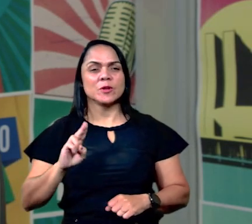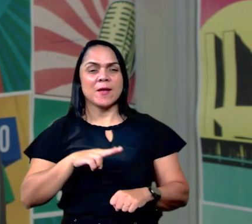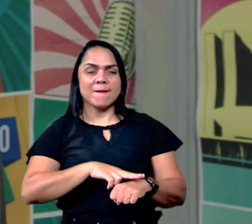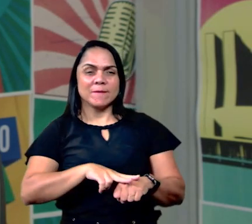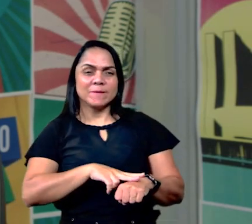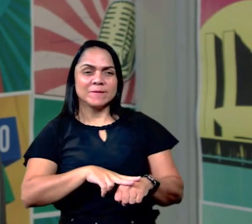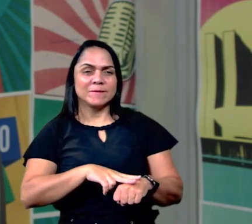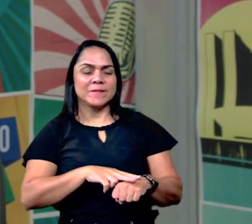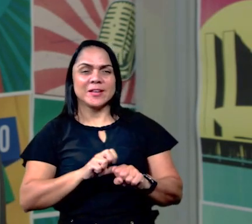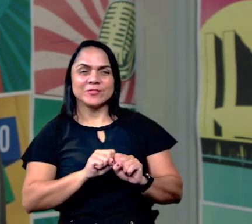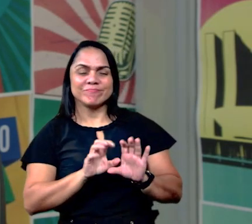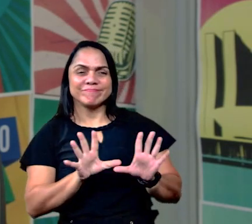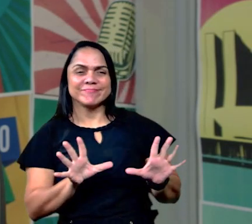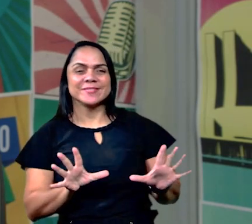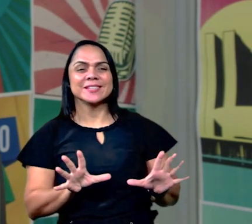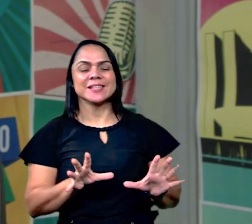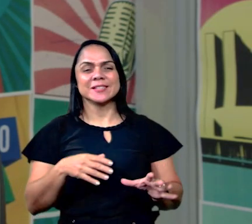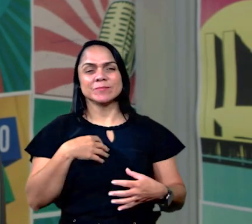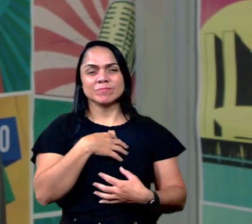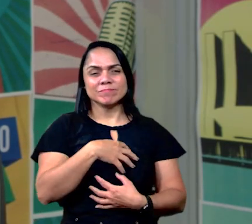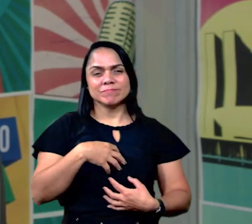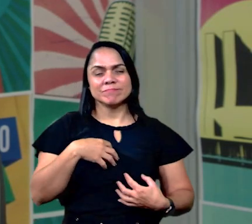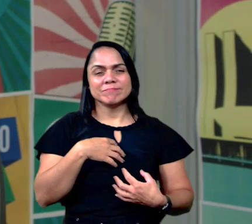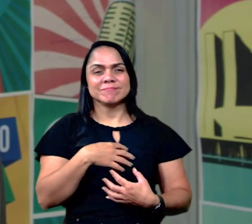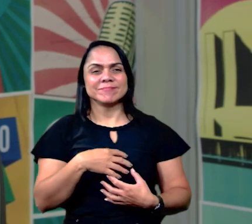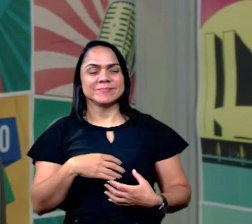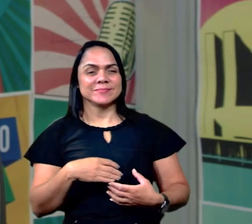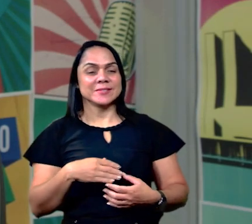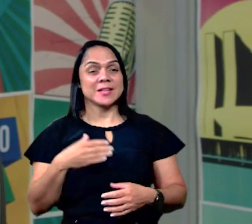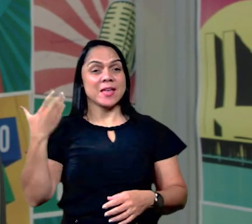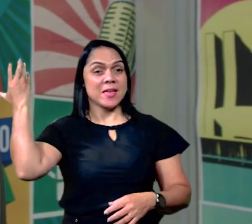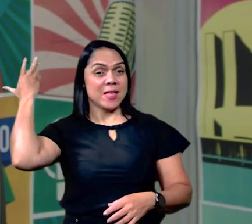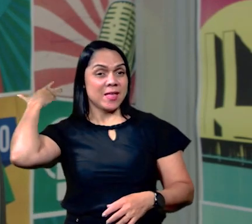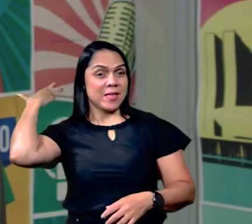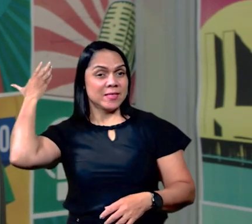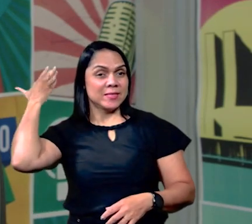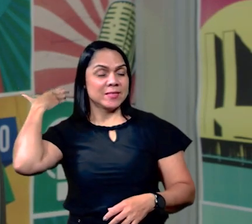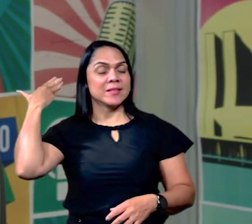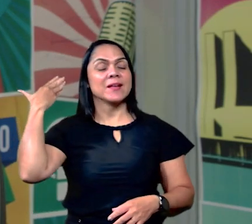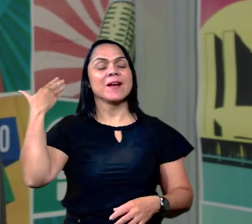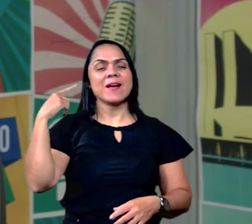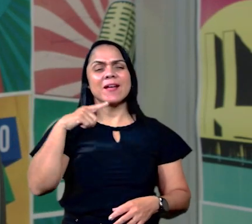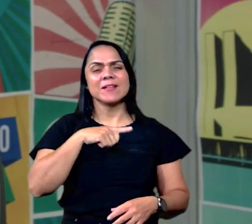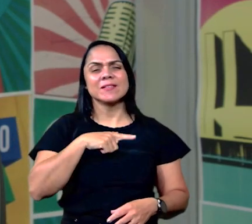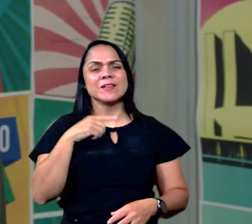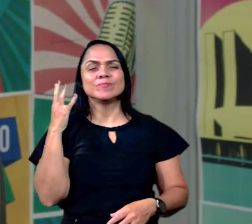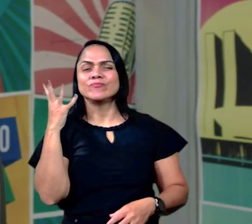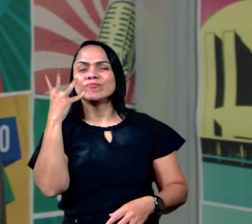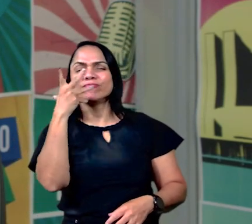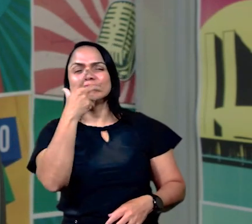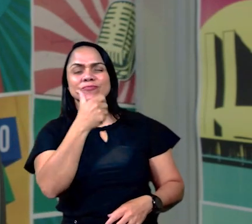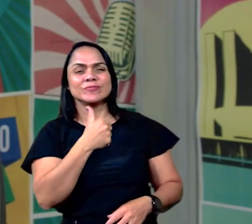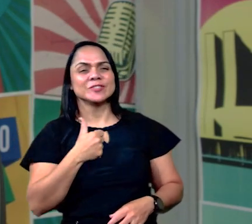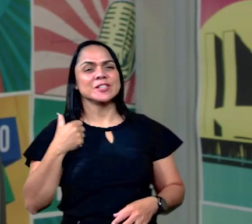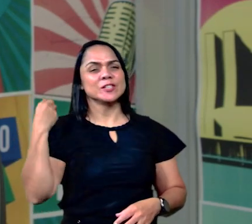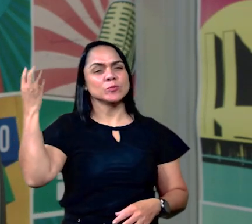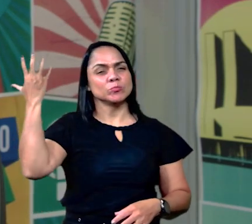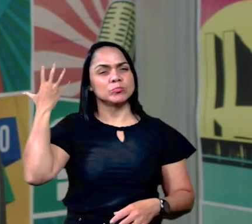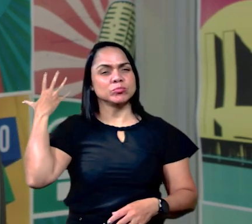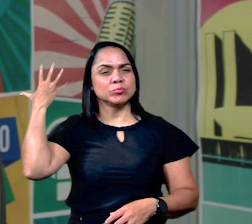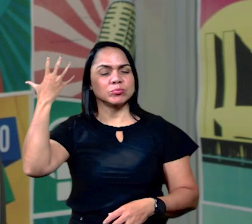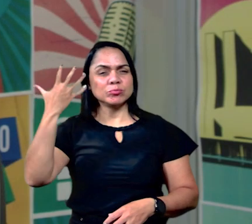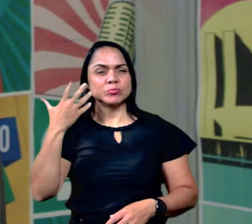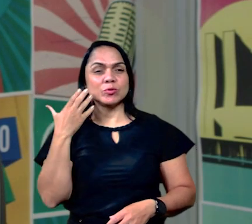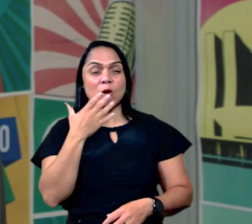verde clara, com estampas, e atrás de mim nós temos o belíssimo banner com vários posts